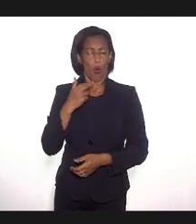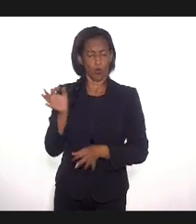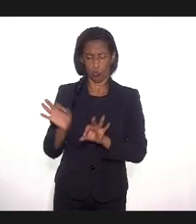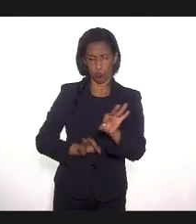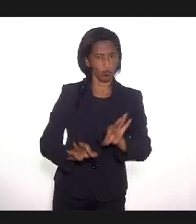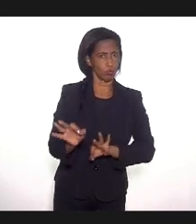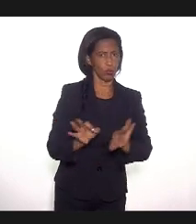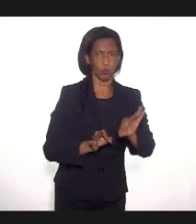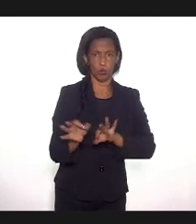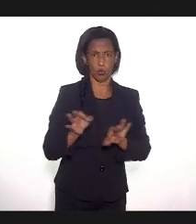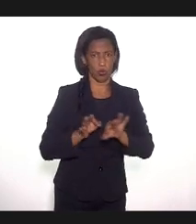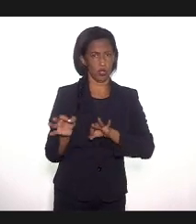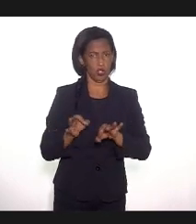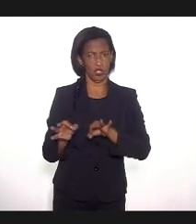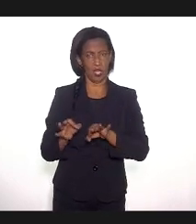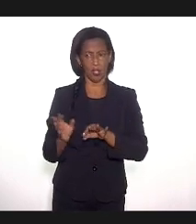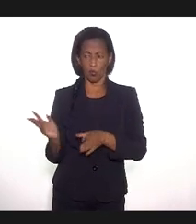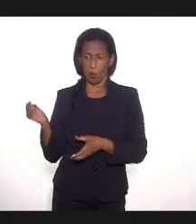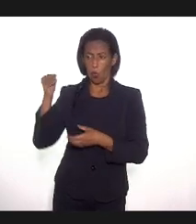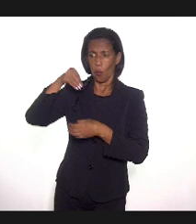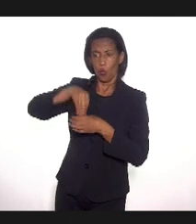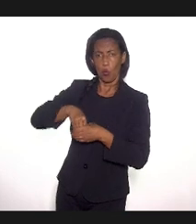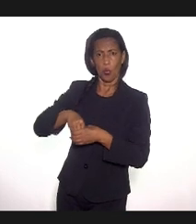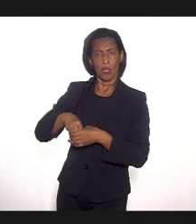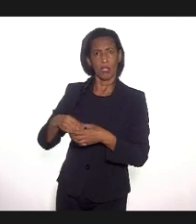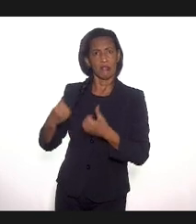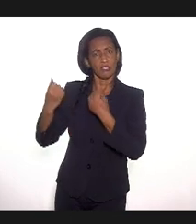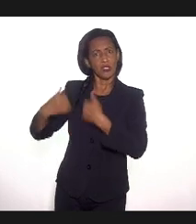projeto, originar despesas não previstas.